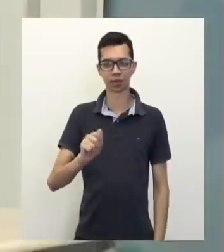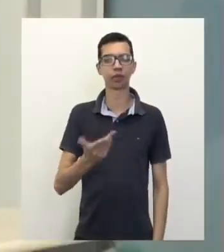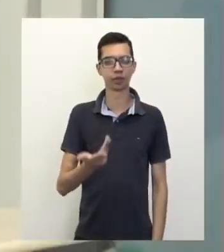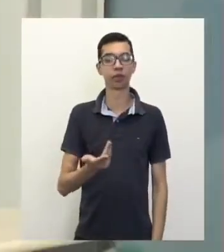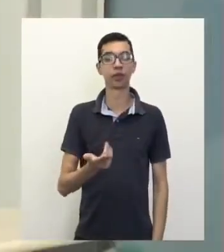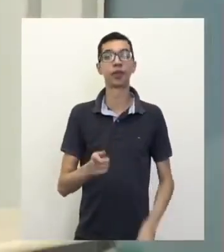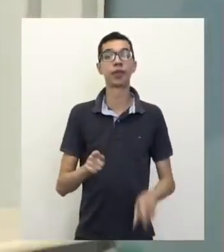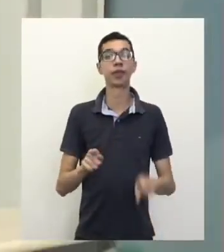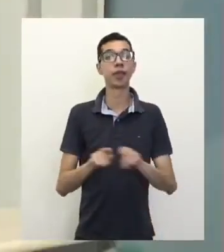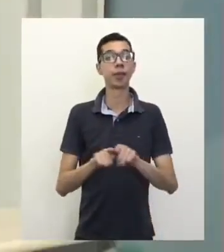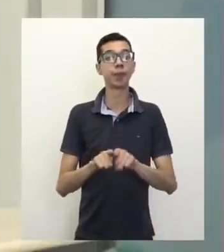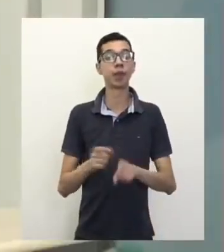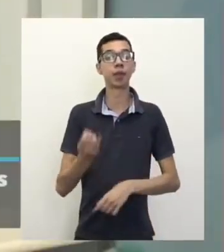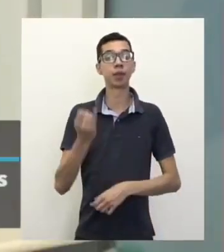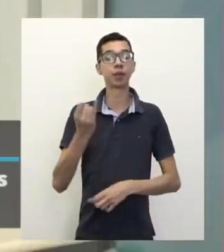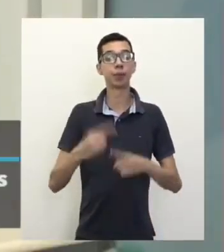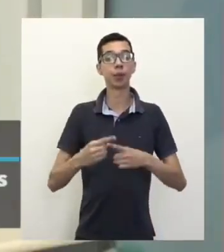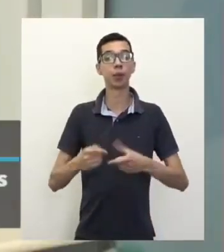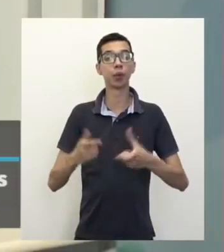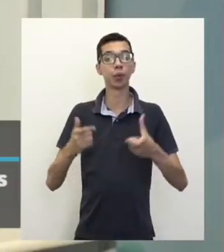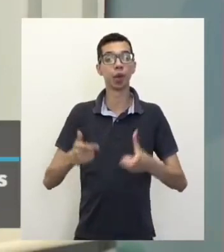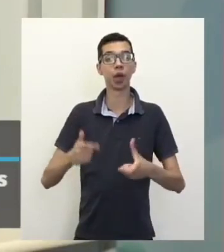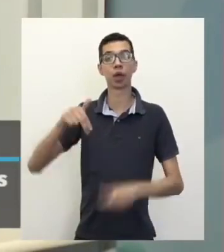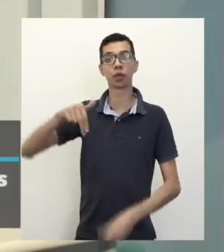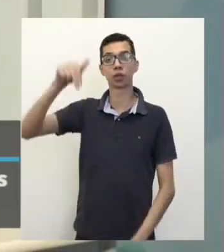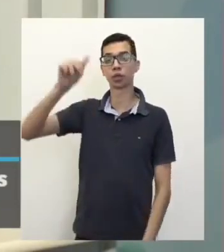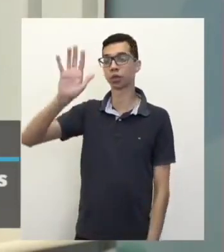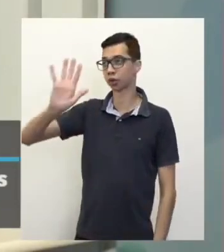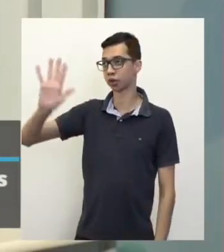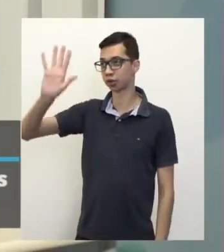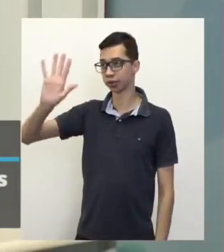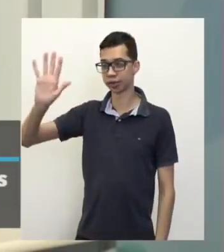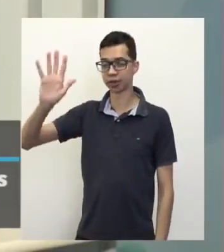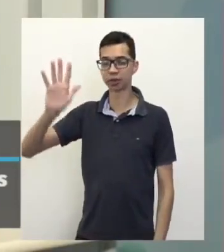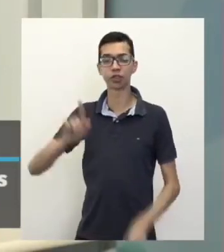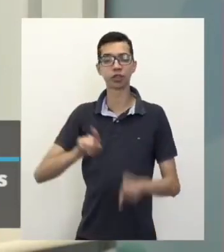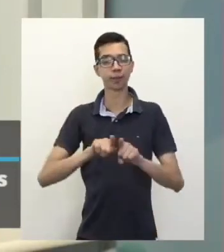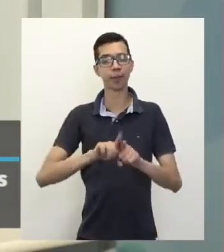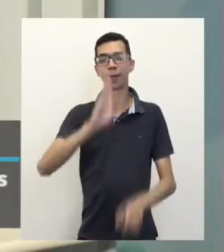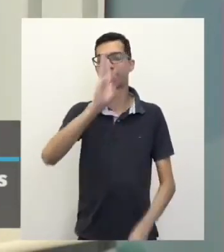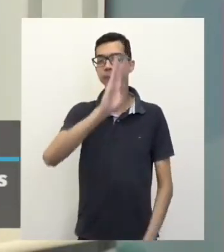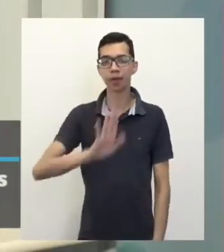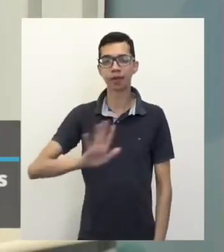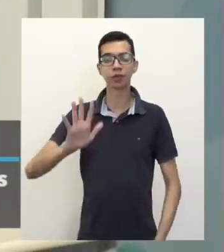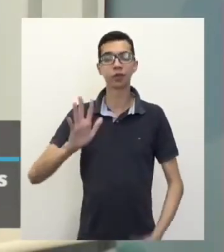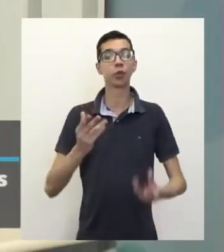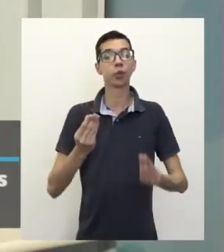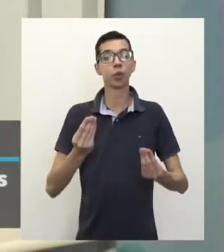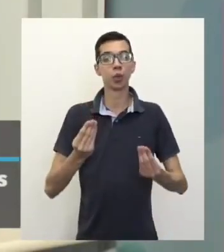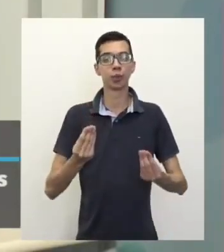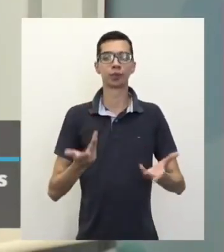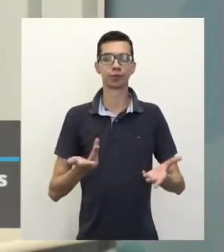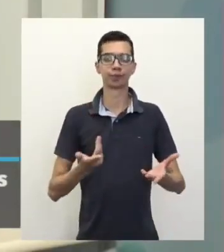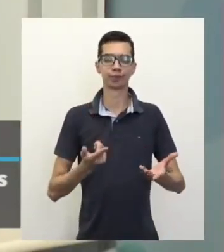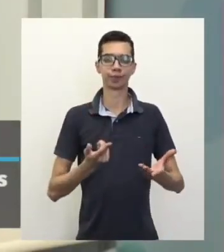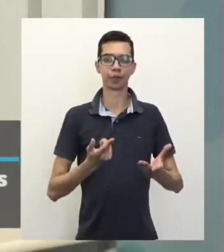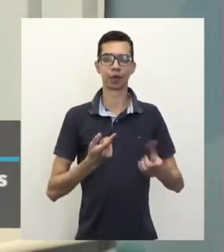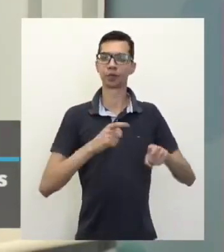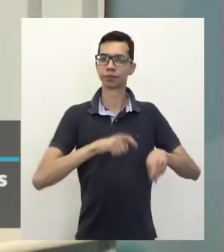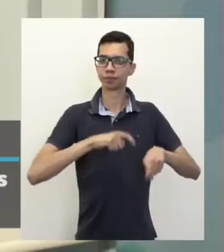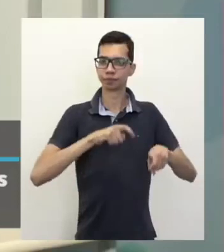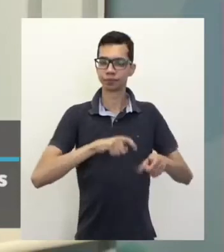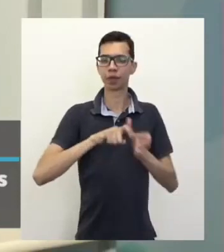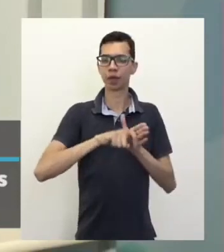Nordeste, assim como todo o Brasil, a agroindústria se faz muito presente também. Então, esse exemplo